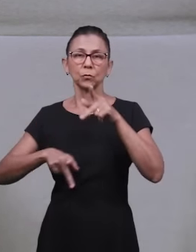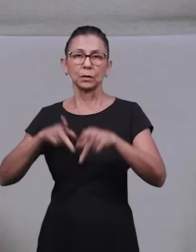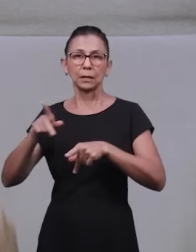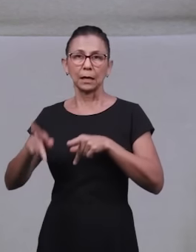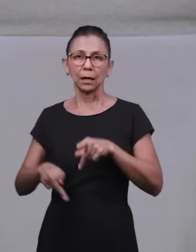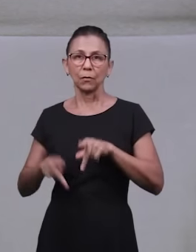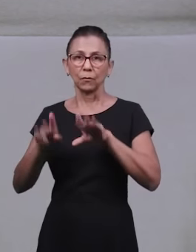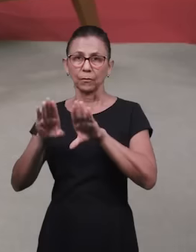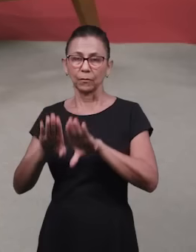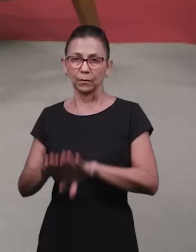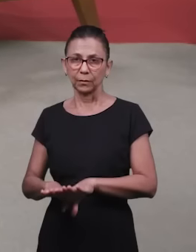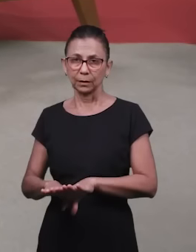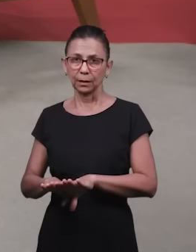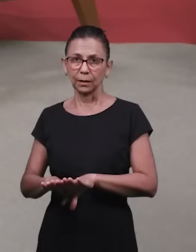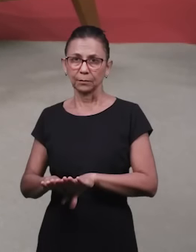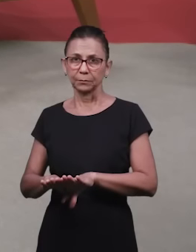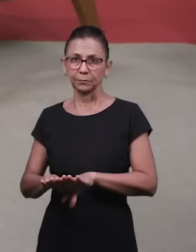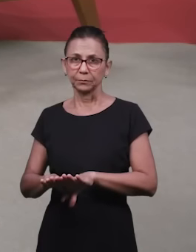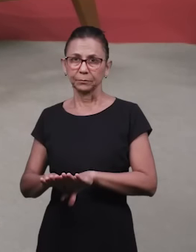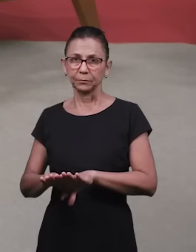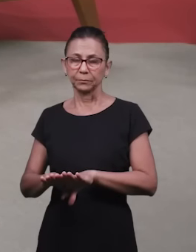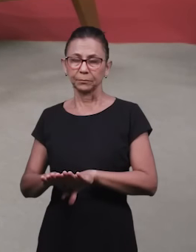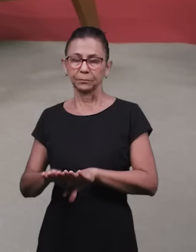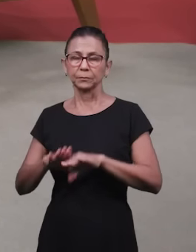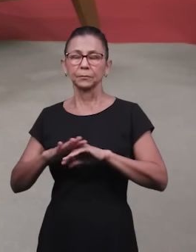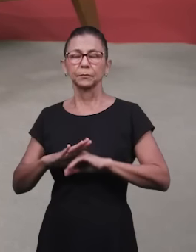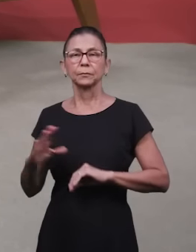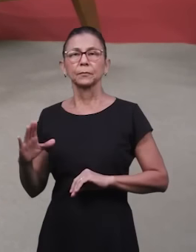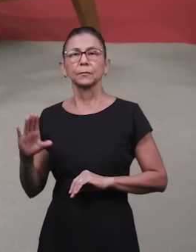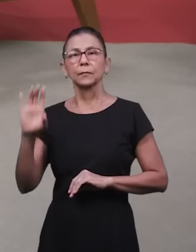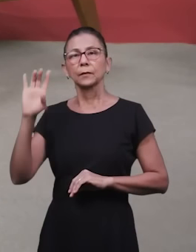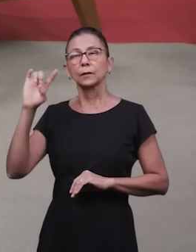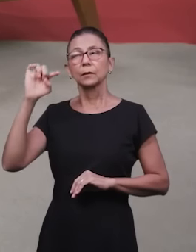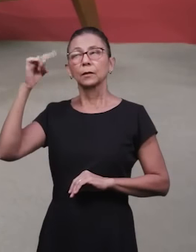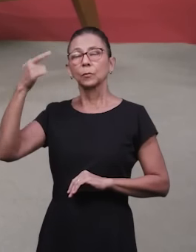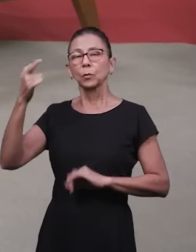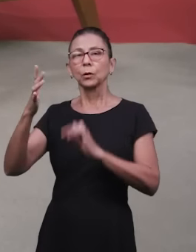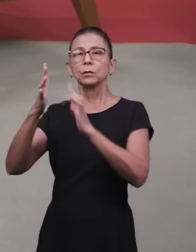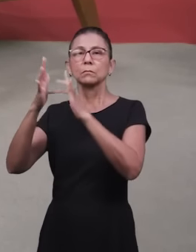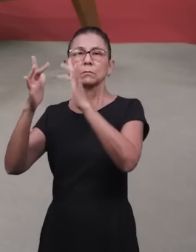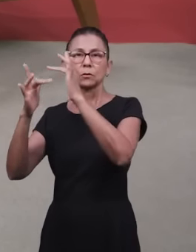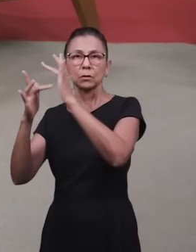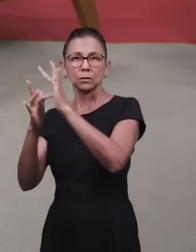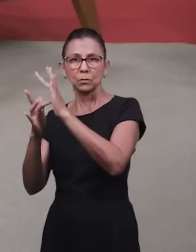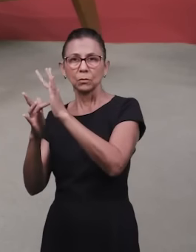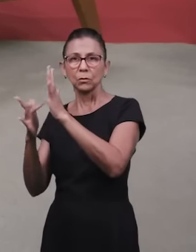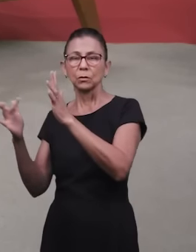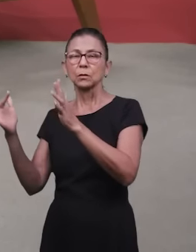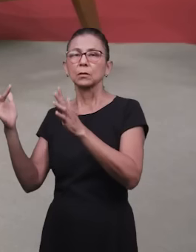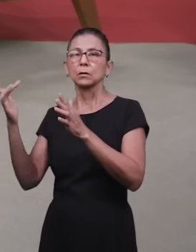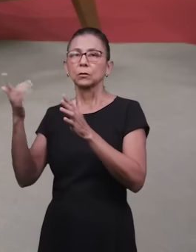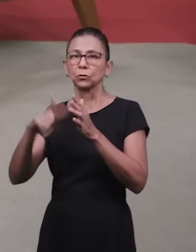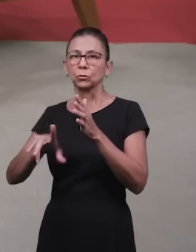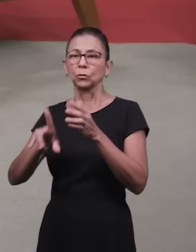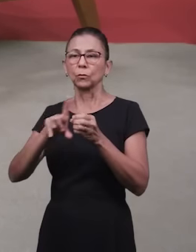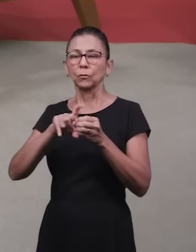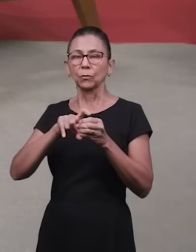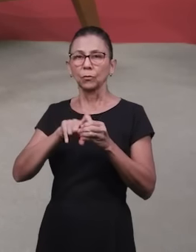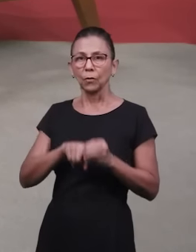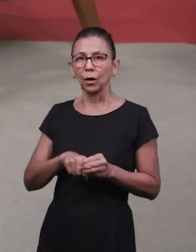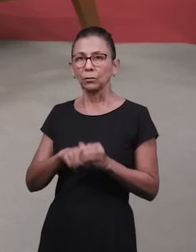com o Espírito Santo. Amadeu, um detalhe interessante ali, porque a gente, quanto mais você lê o livro de